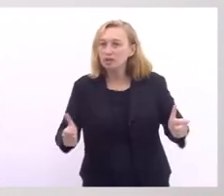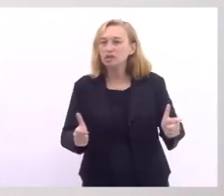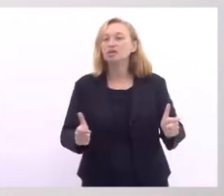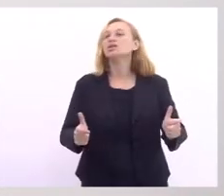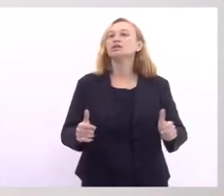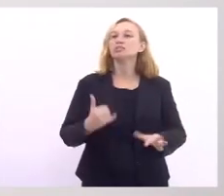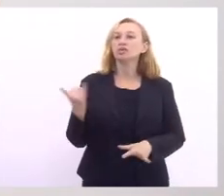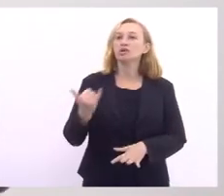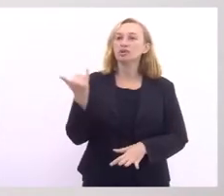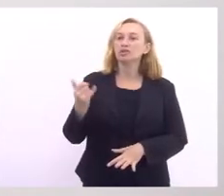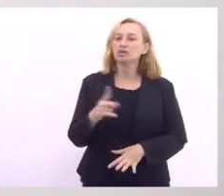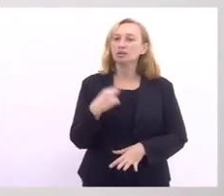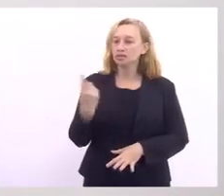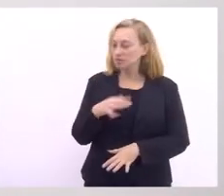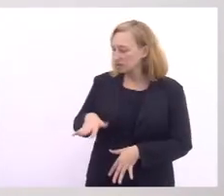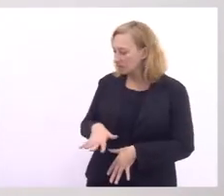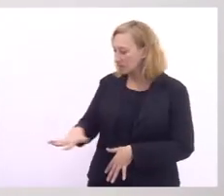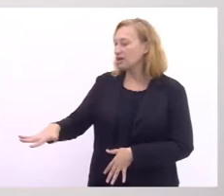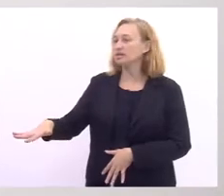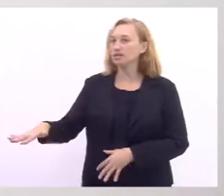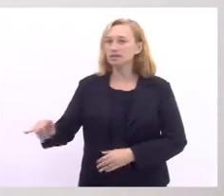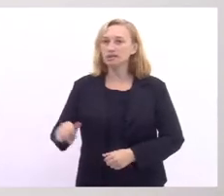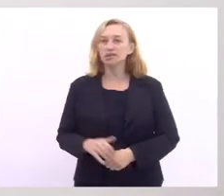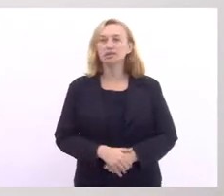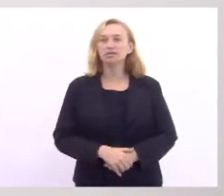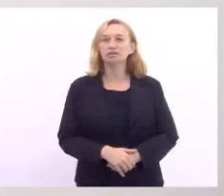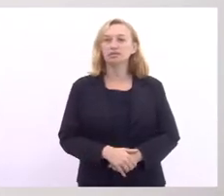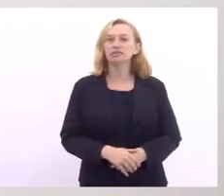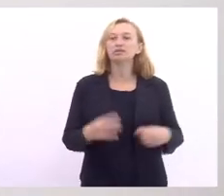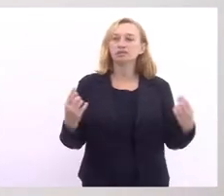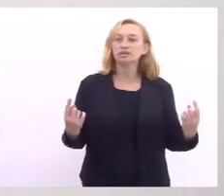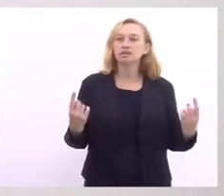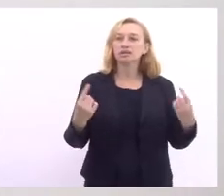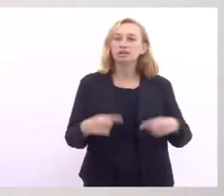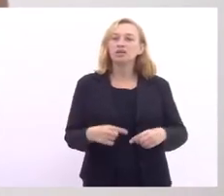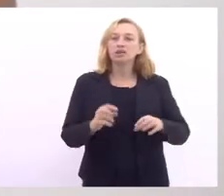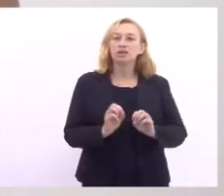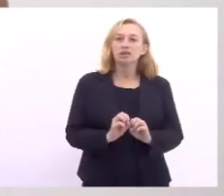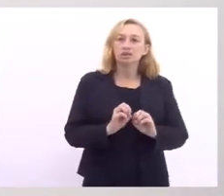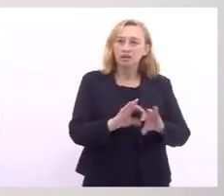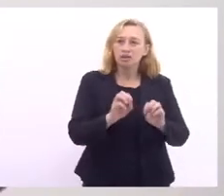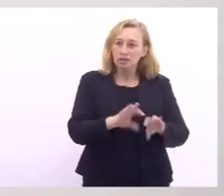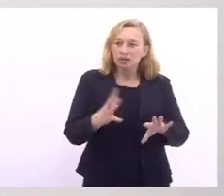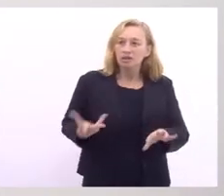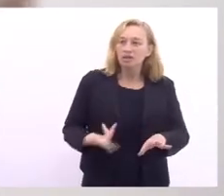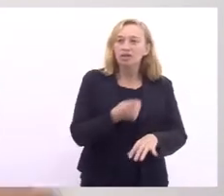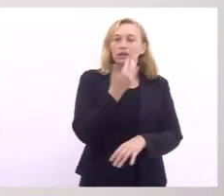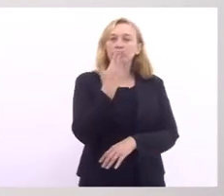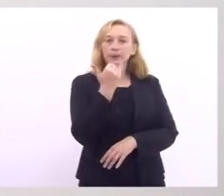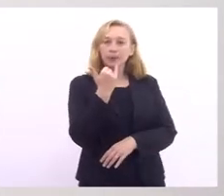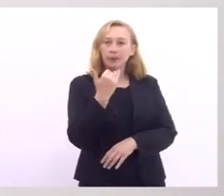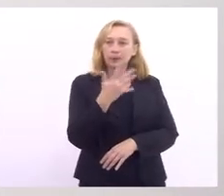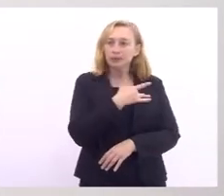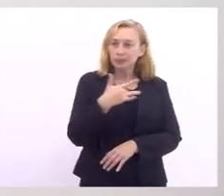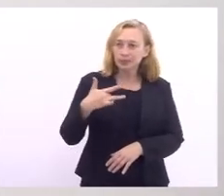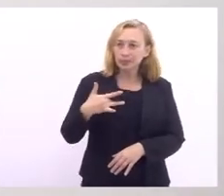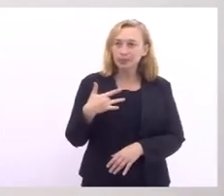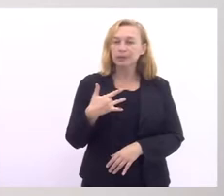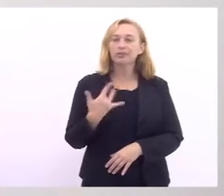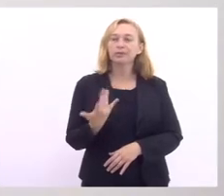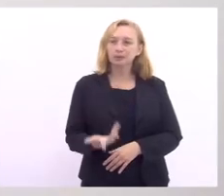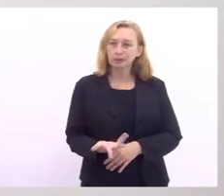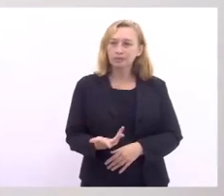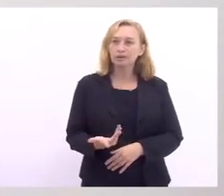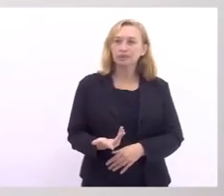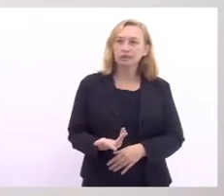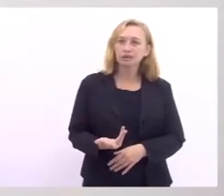e cobertura ampla para as nossas favelas e periferias disputar Educação de qualidade alimentação saudável e gostosa para os nossos